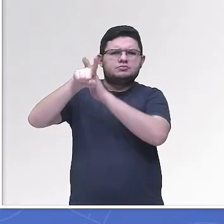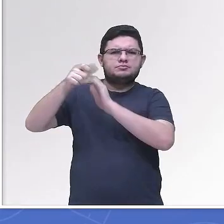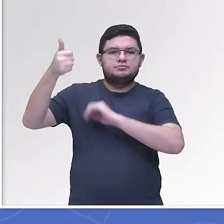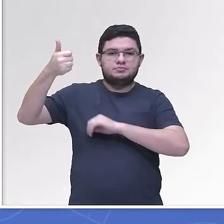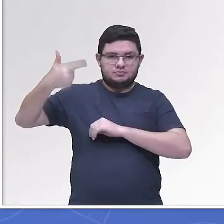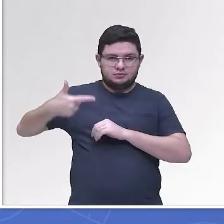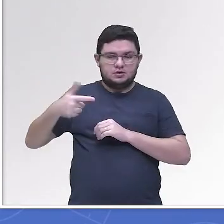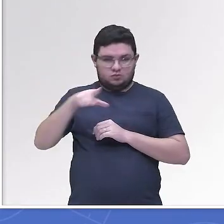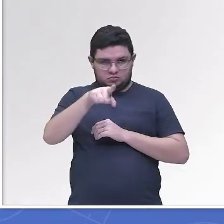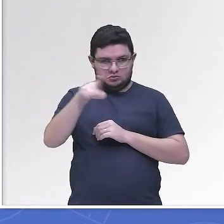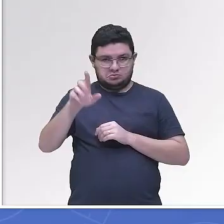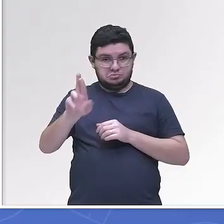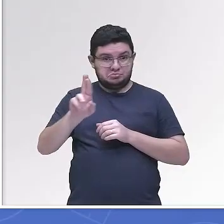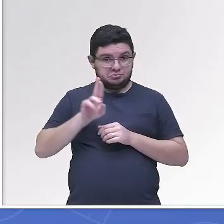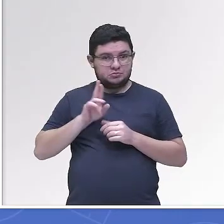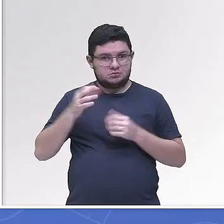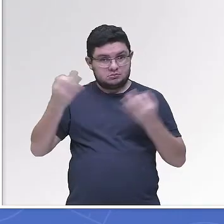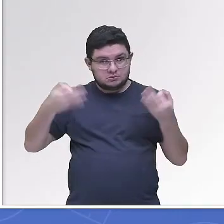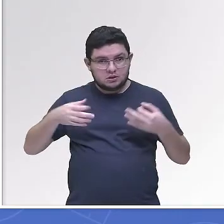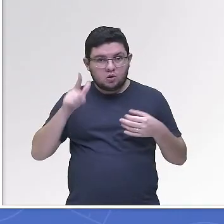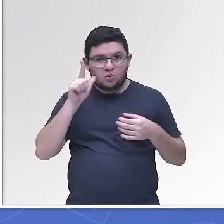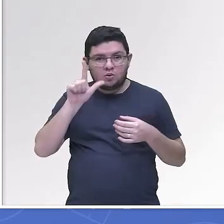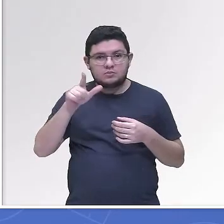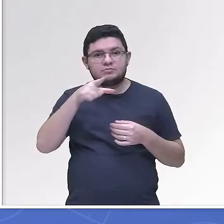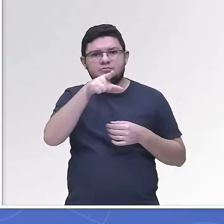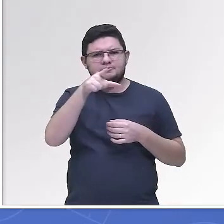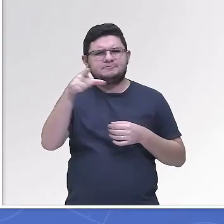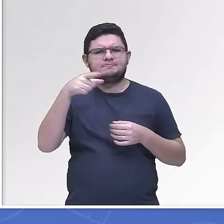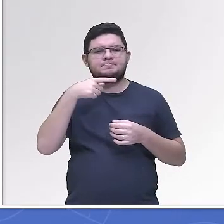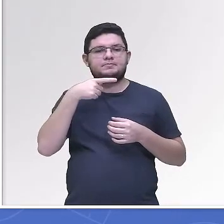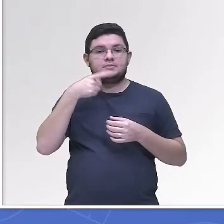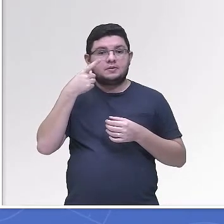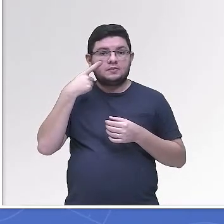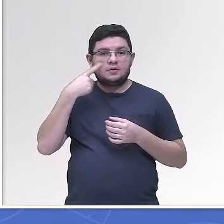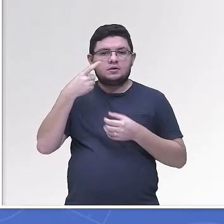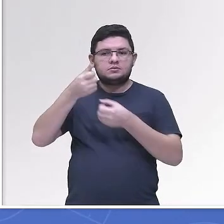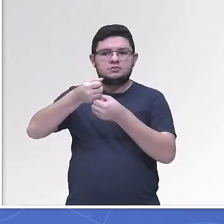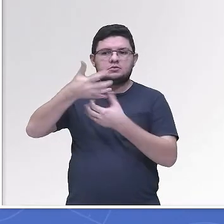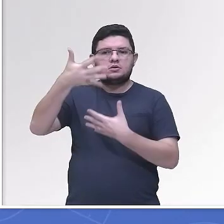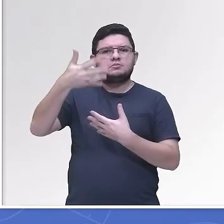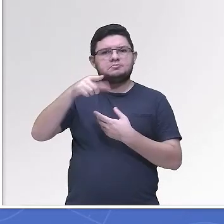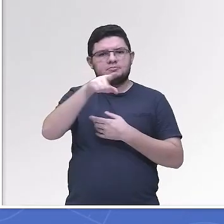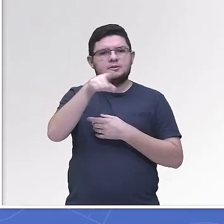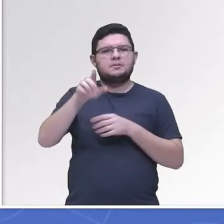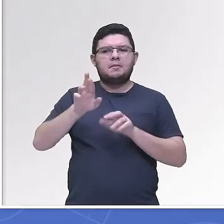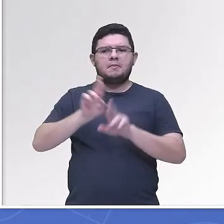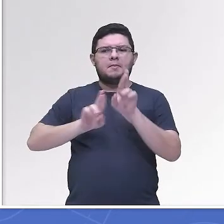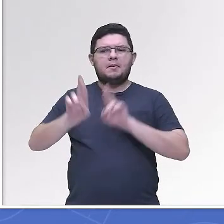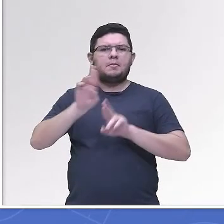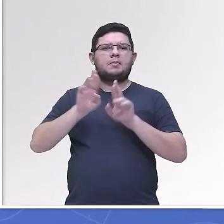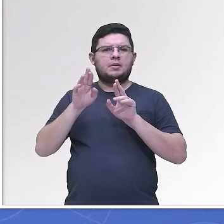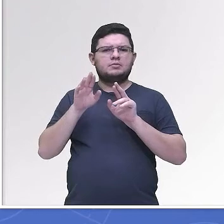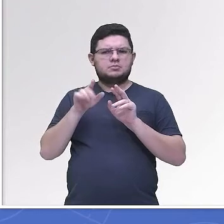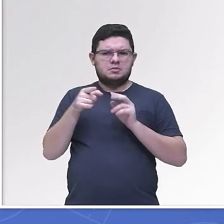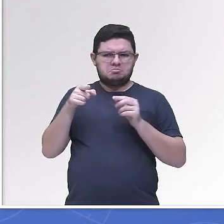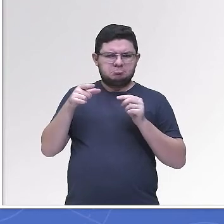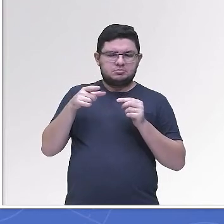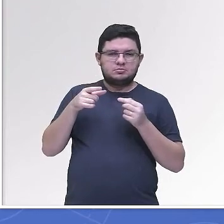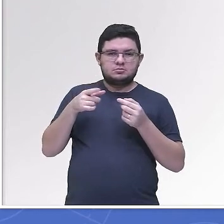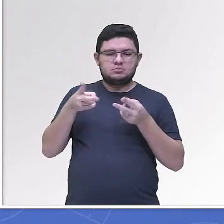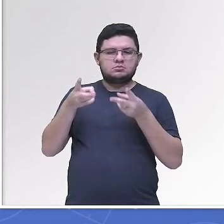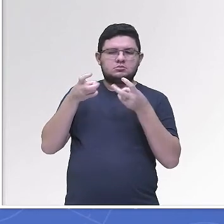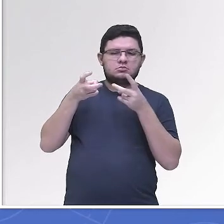Pelo chat aqui que eu estou vendo, vocês conseguiram. As respostas estão bastante coerentes do